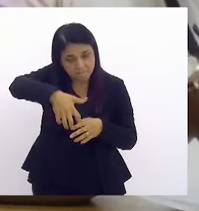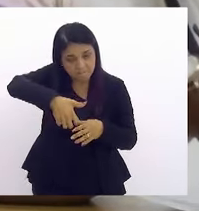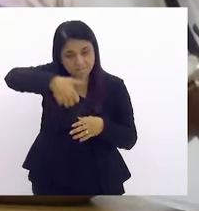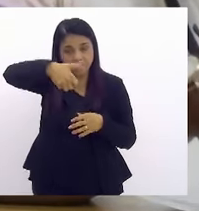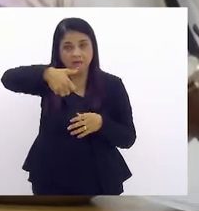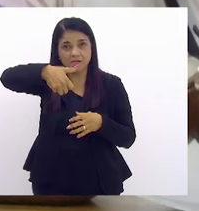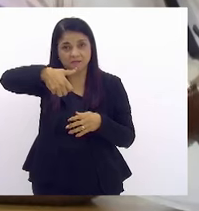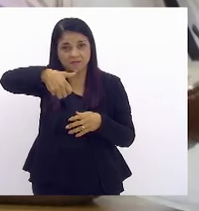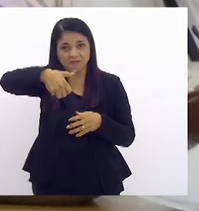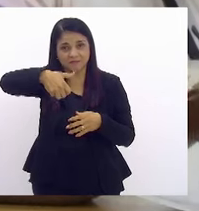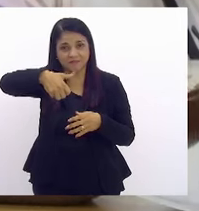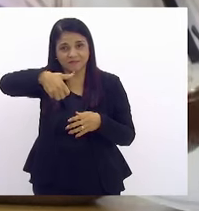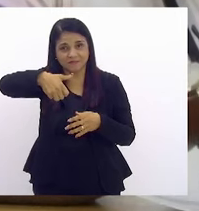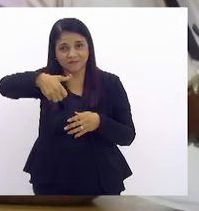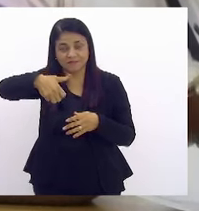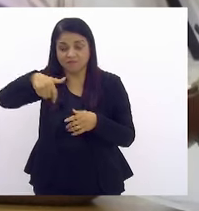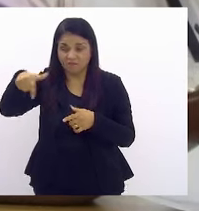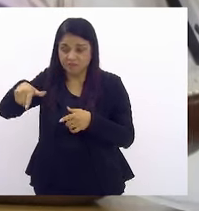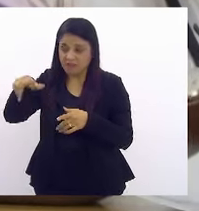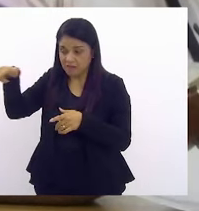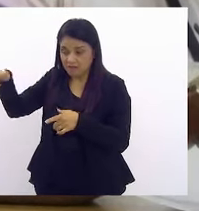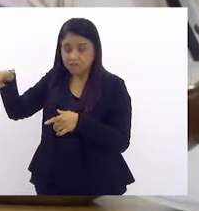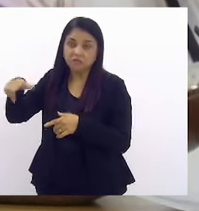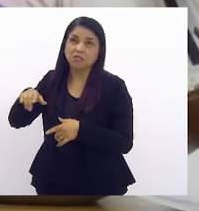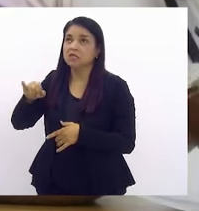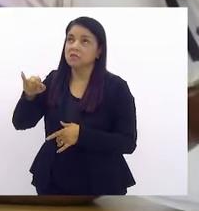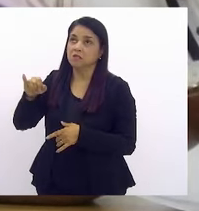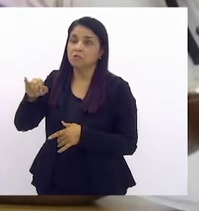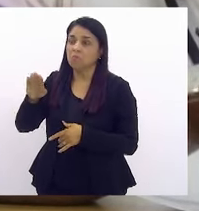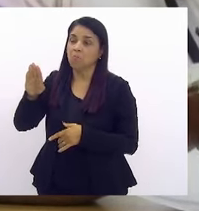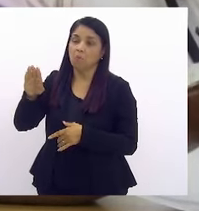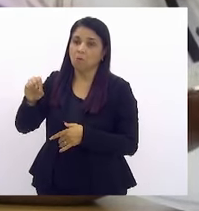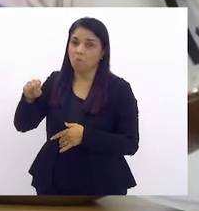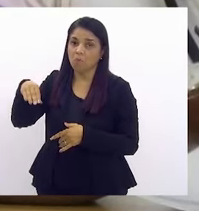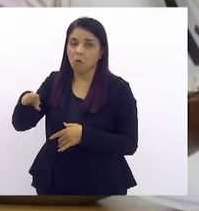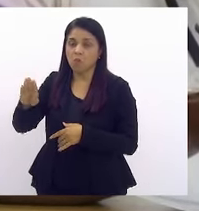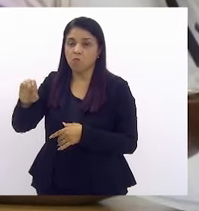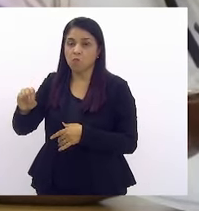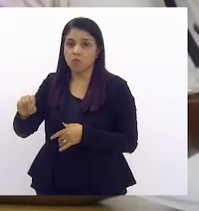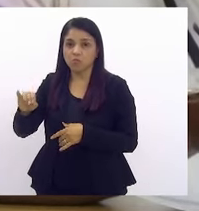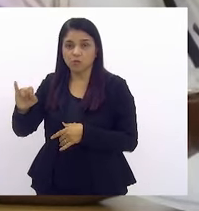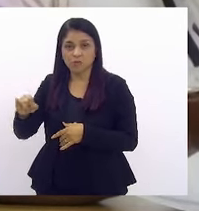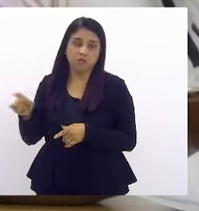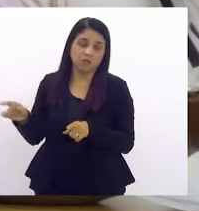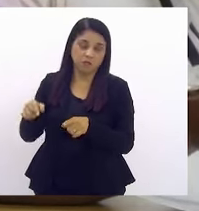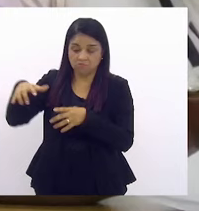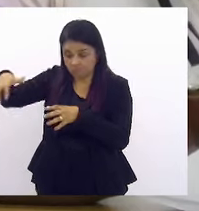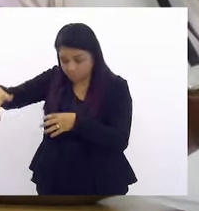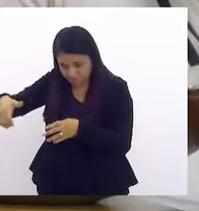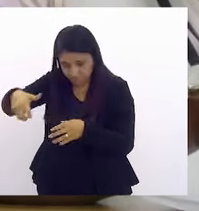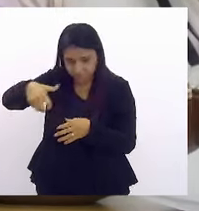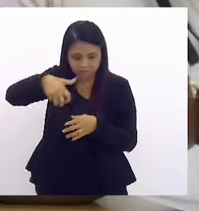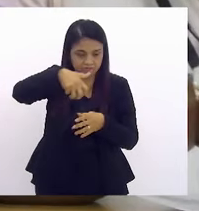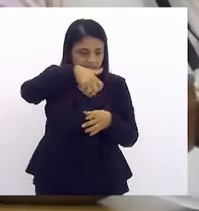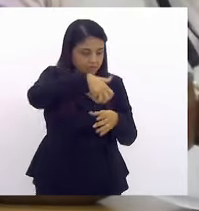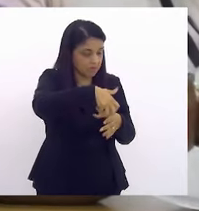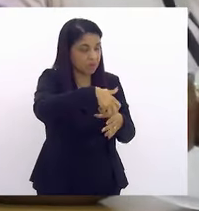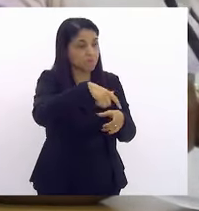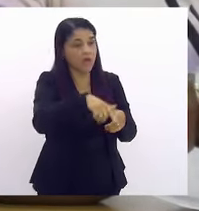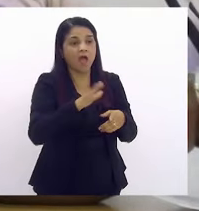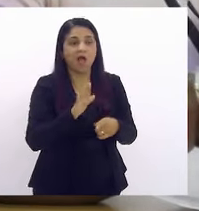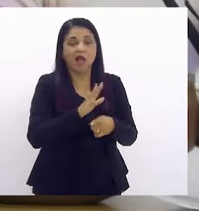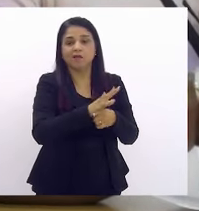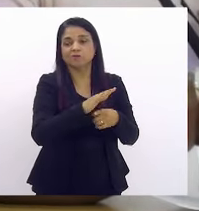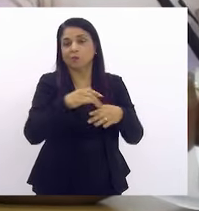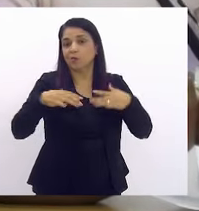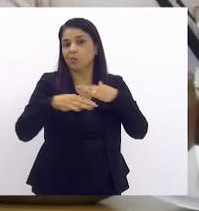máquina onde está fazendo um asfalto, lá em Bambuí, lá em Jaconé, para, no outro dia, servir ao urbanismo. E agora vocês